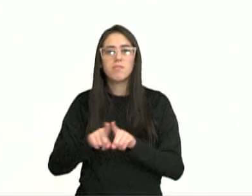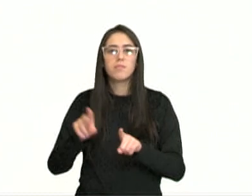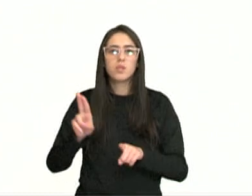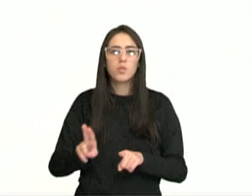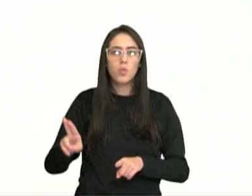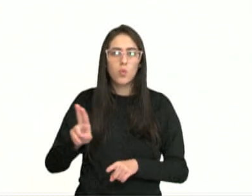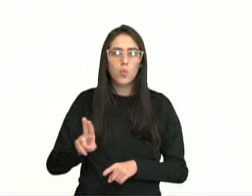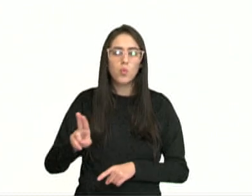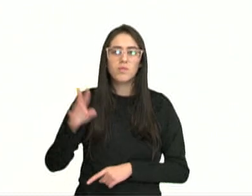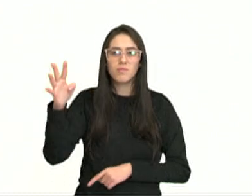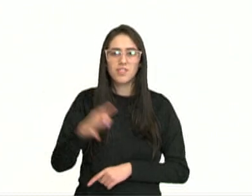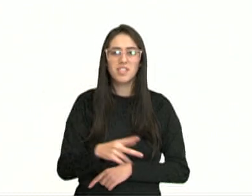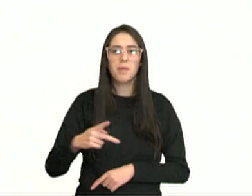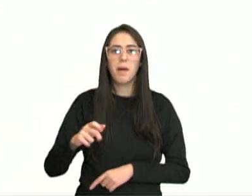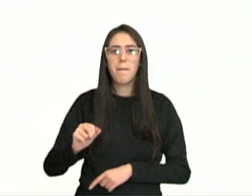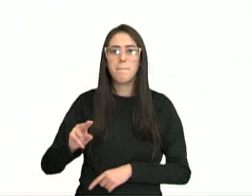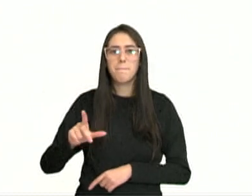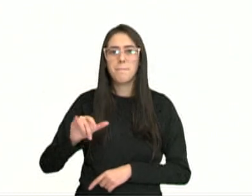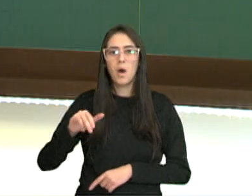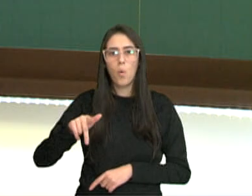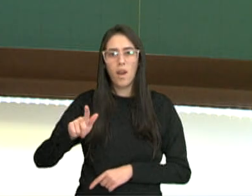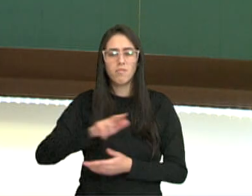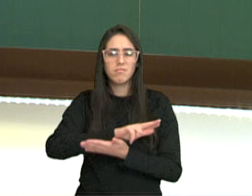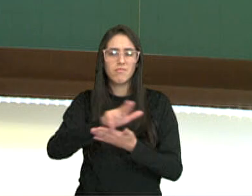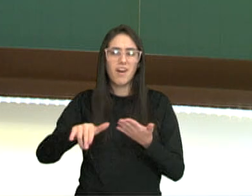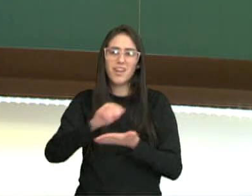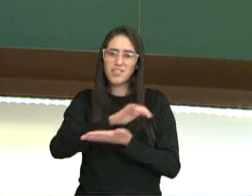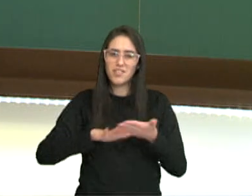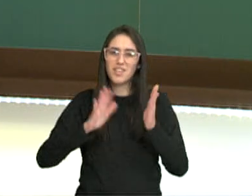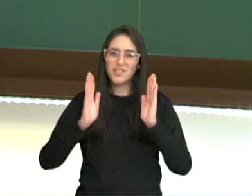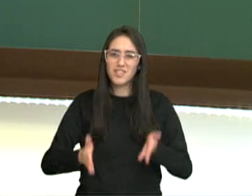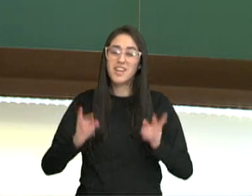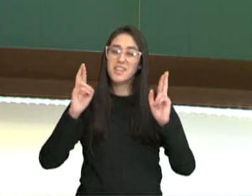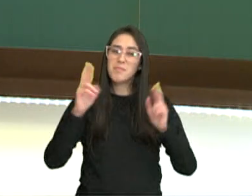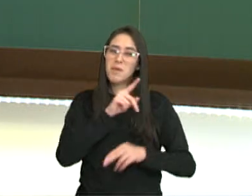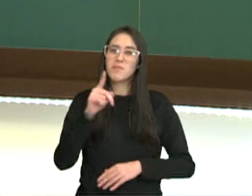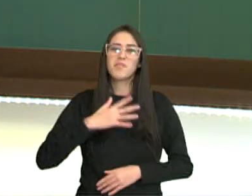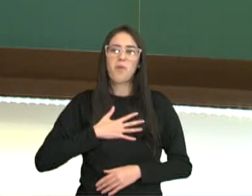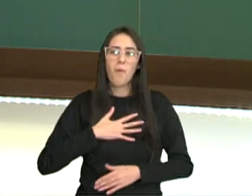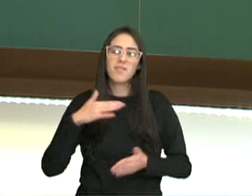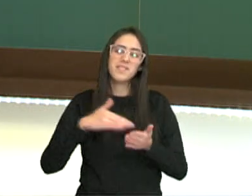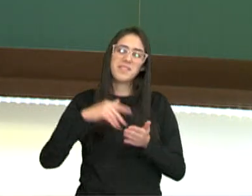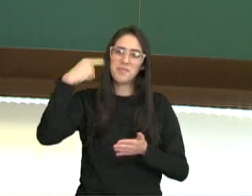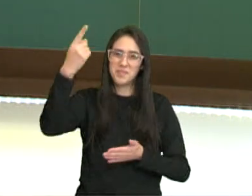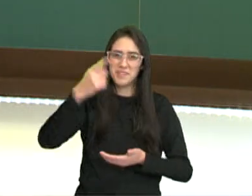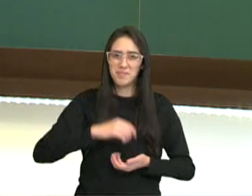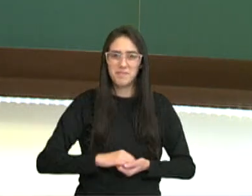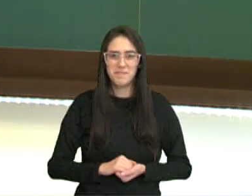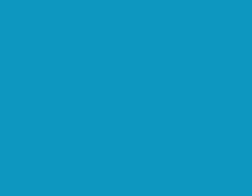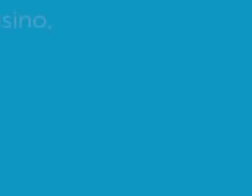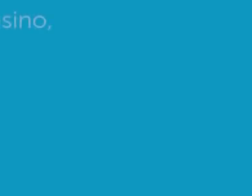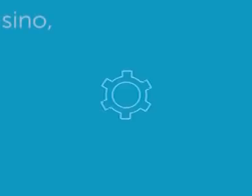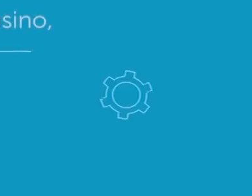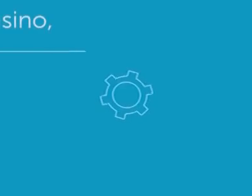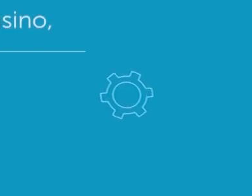diagrama de Linus Pauling para distribuição e fizemos várias atividades. Espero que vocês tenham gostado e até breve!